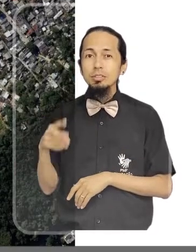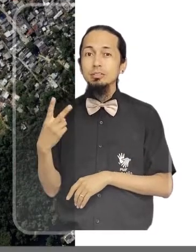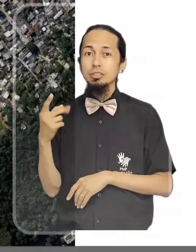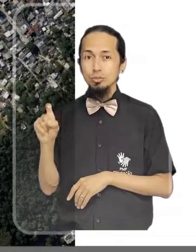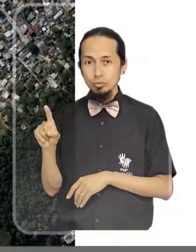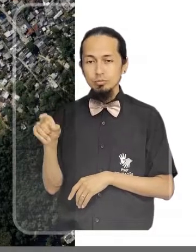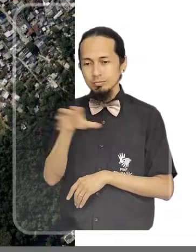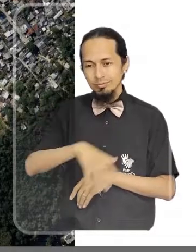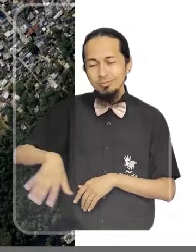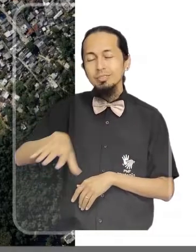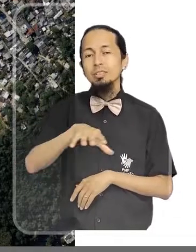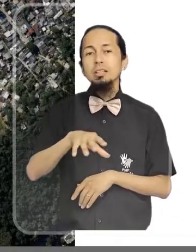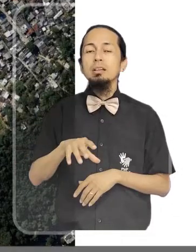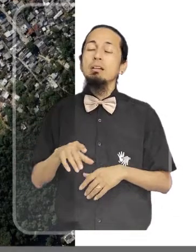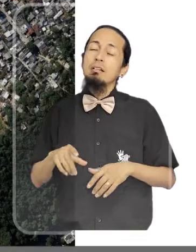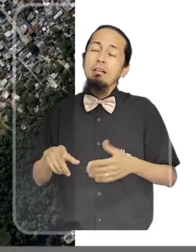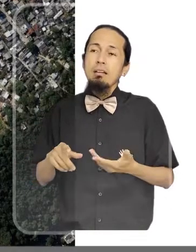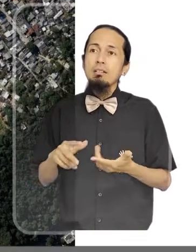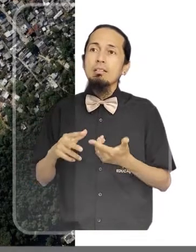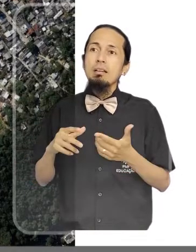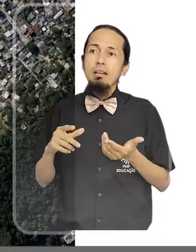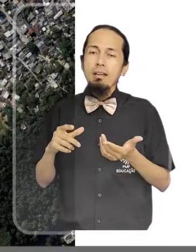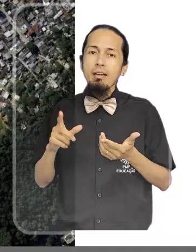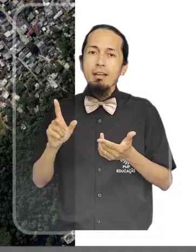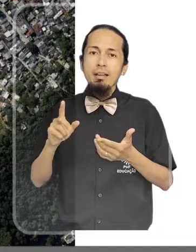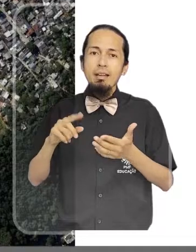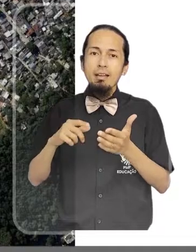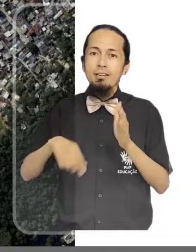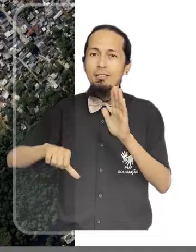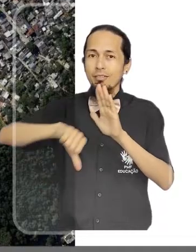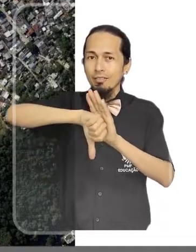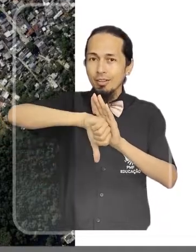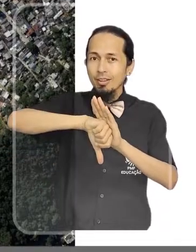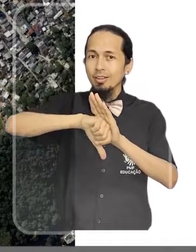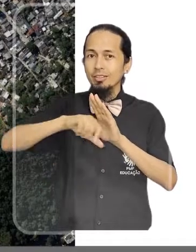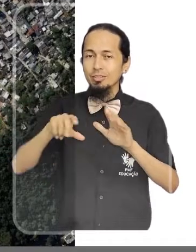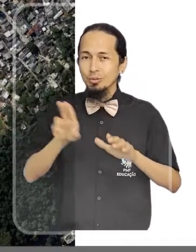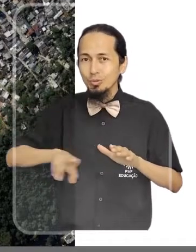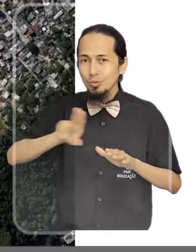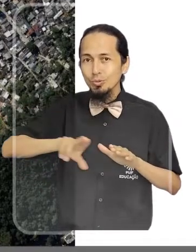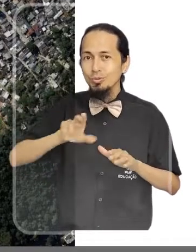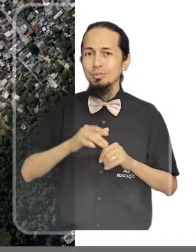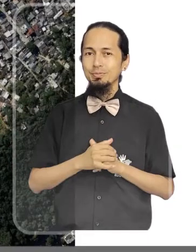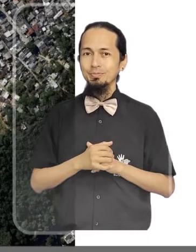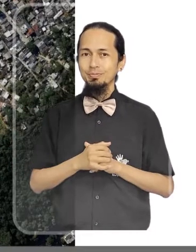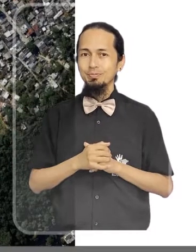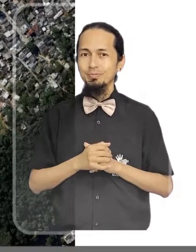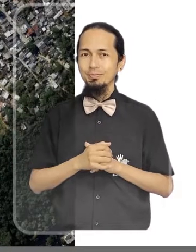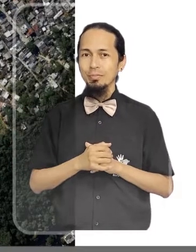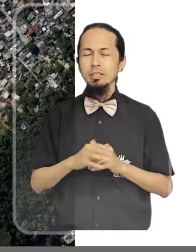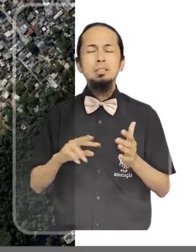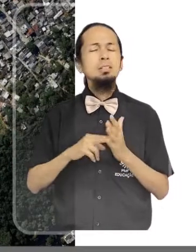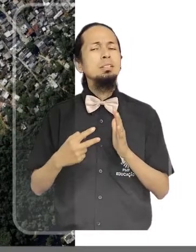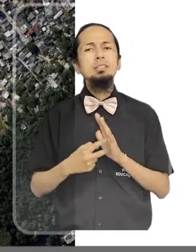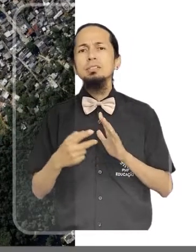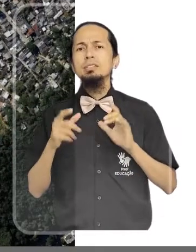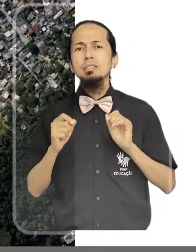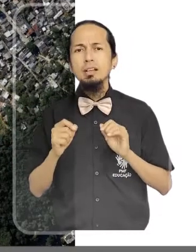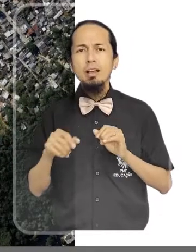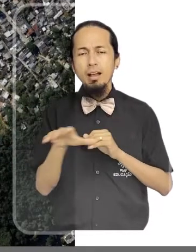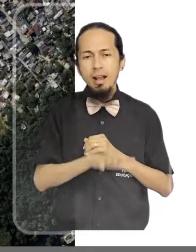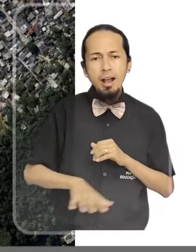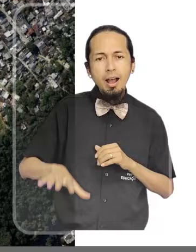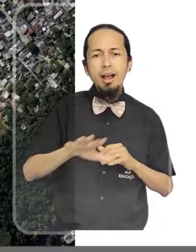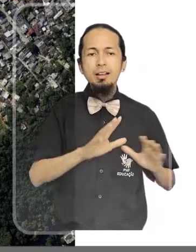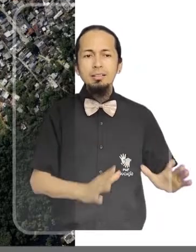5,21% do distrito é fruto de parcelamento irregular do solo. Essa característica aponta que há áreas